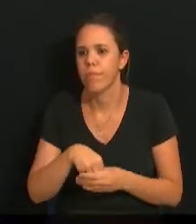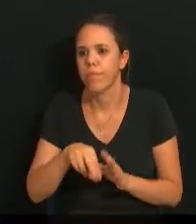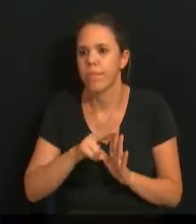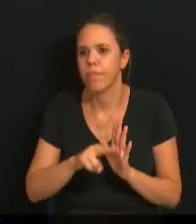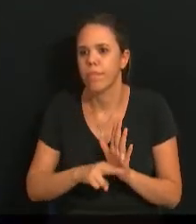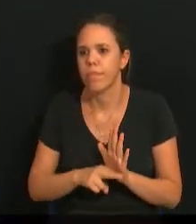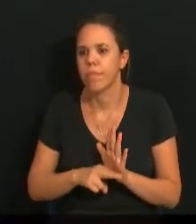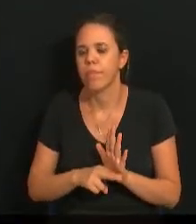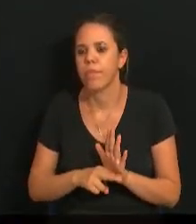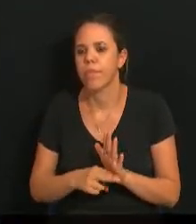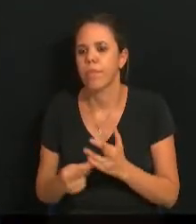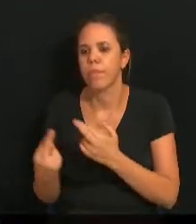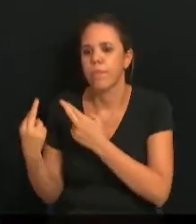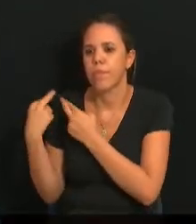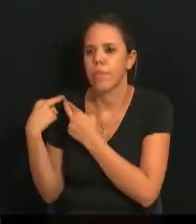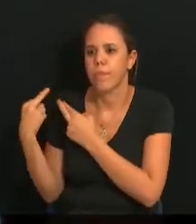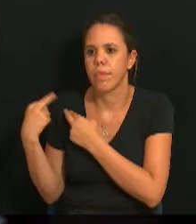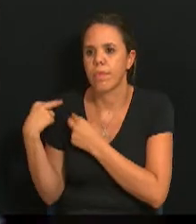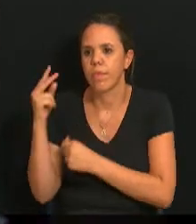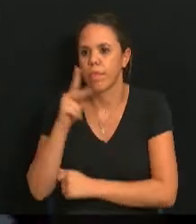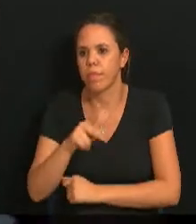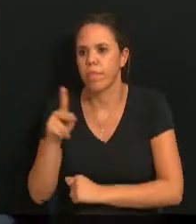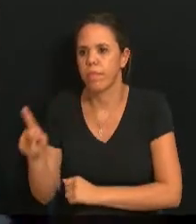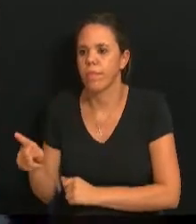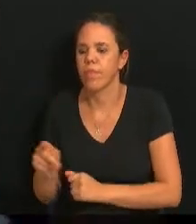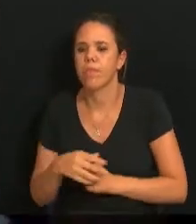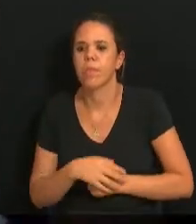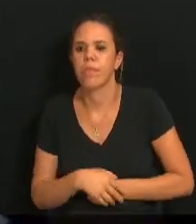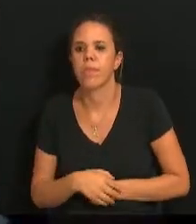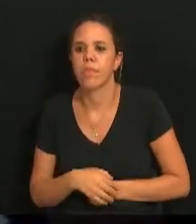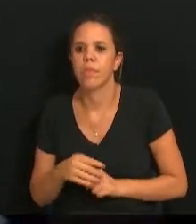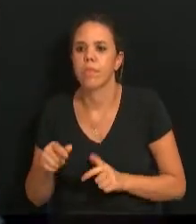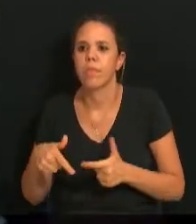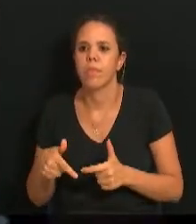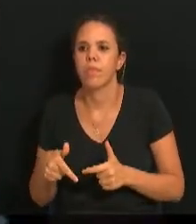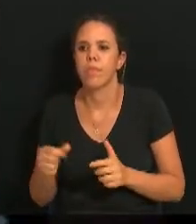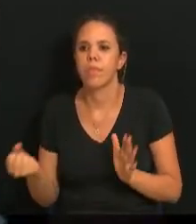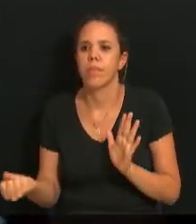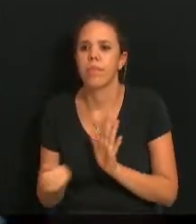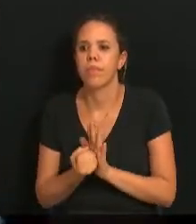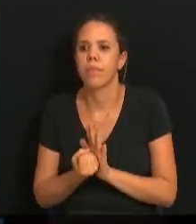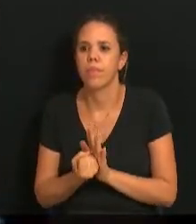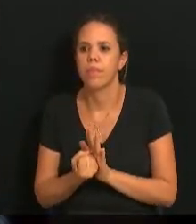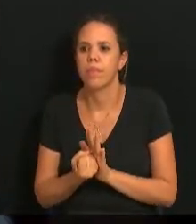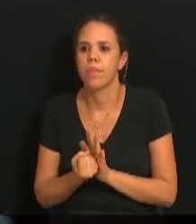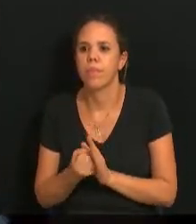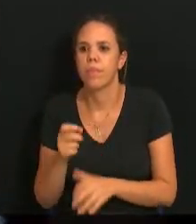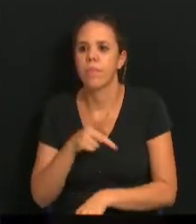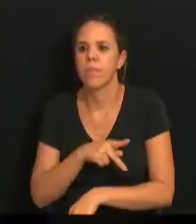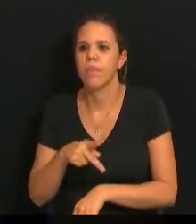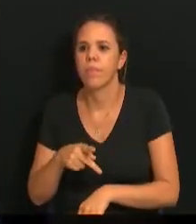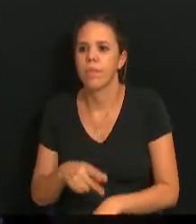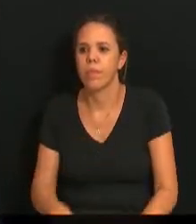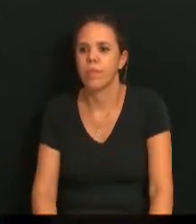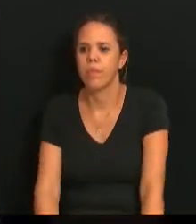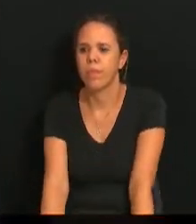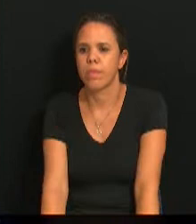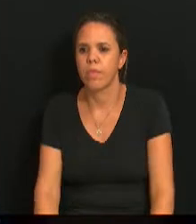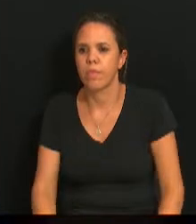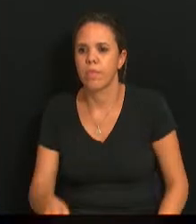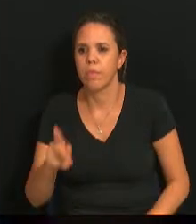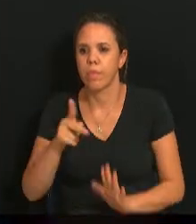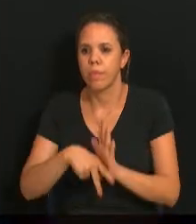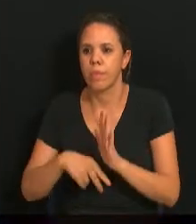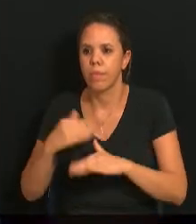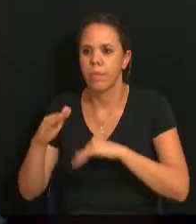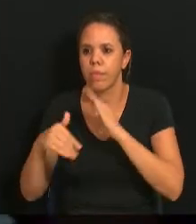como atribuição dos docentes e das docentes, o trabalho de registro das nossas práticas pedagógicas e também dos projetos que a gente desenvolve